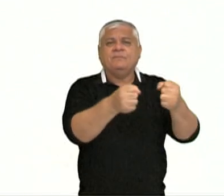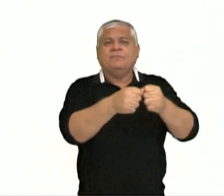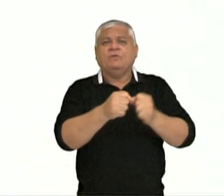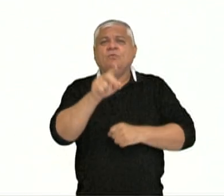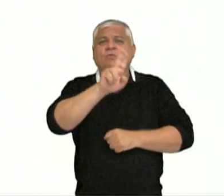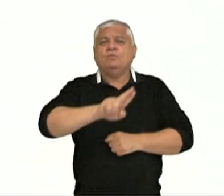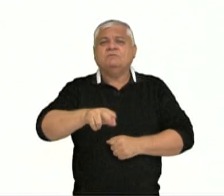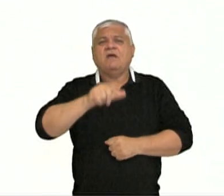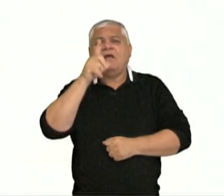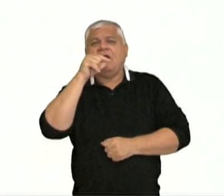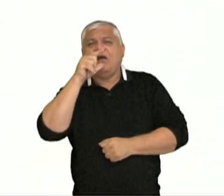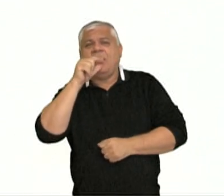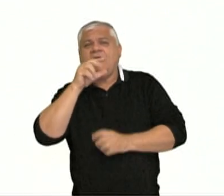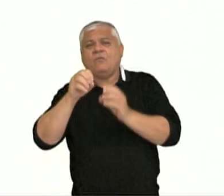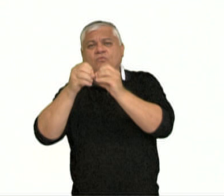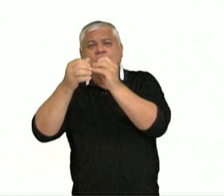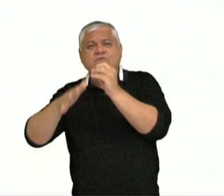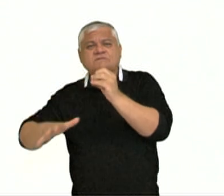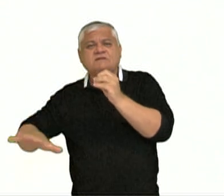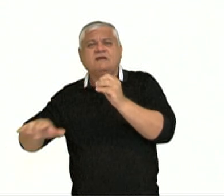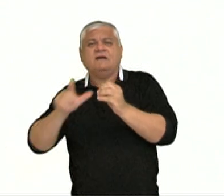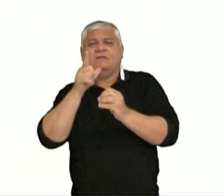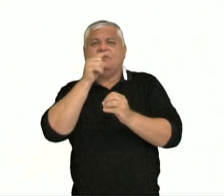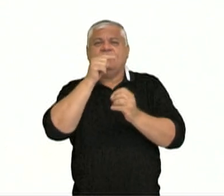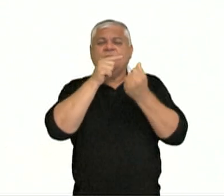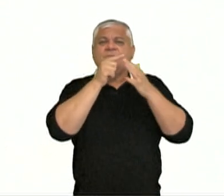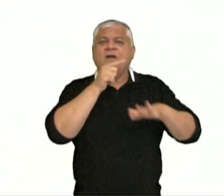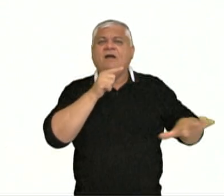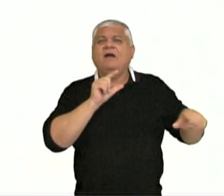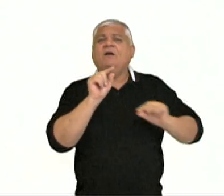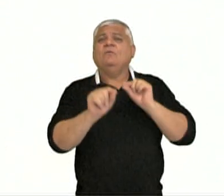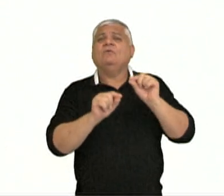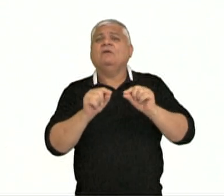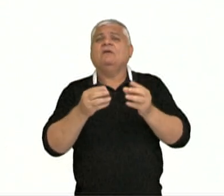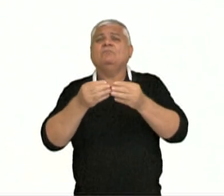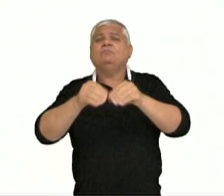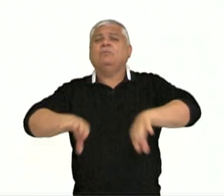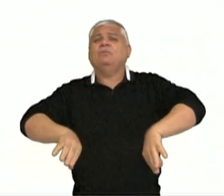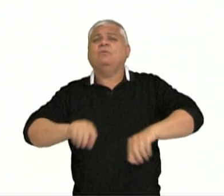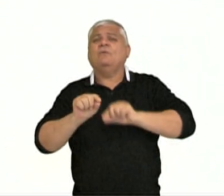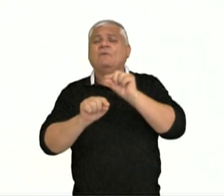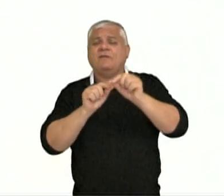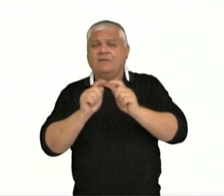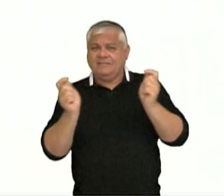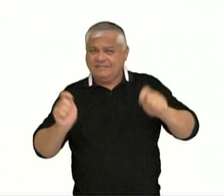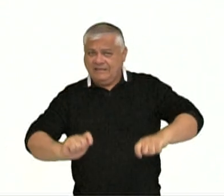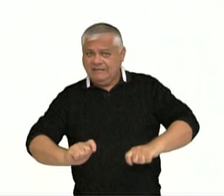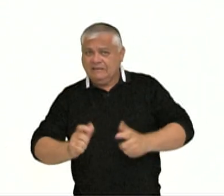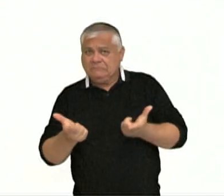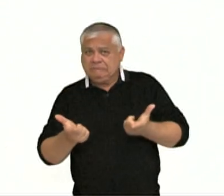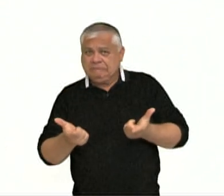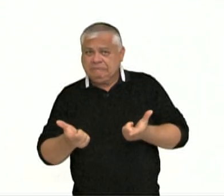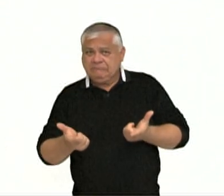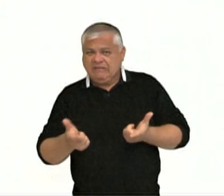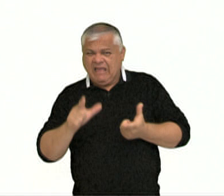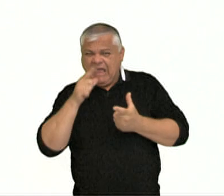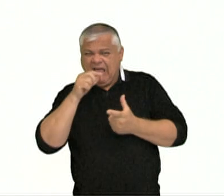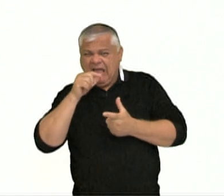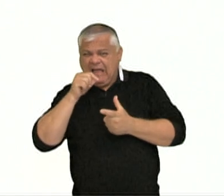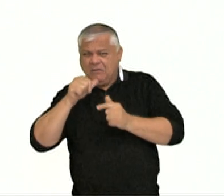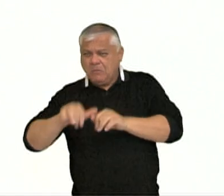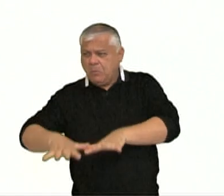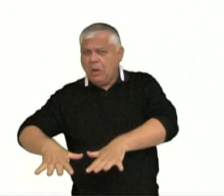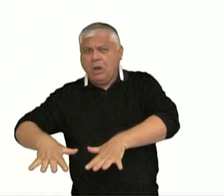do oceano ou do mar? No que isso pode ser prejudicial? Será que é possível? É tanta água,